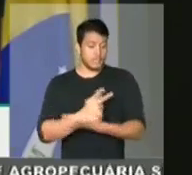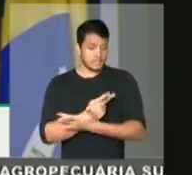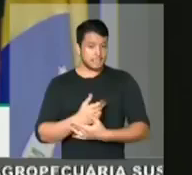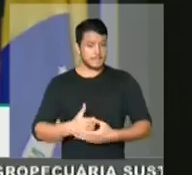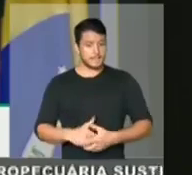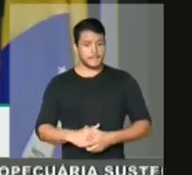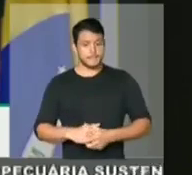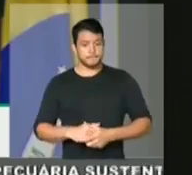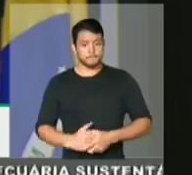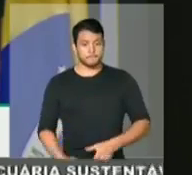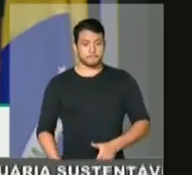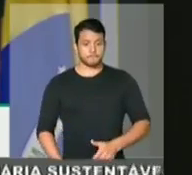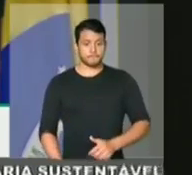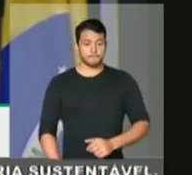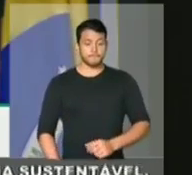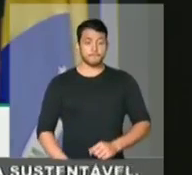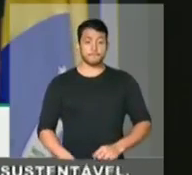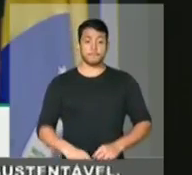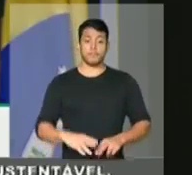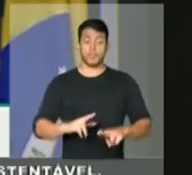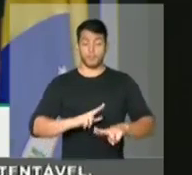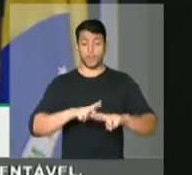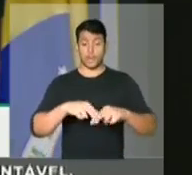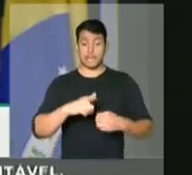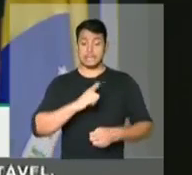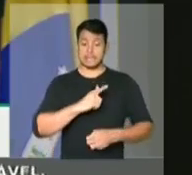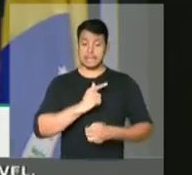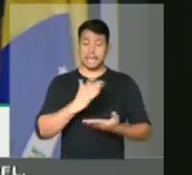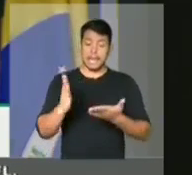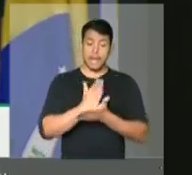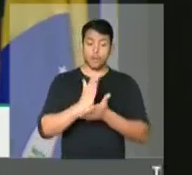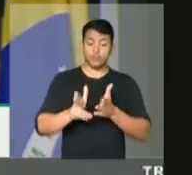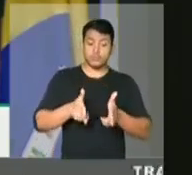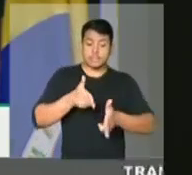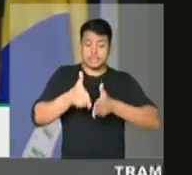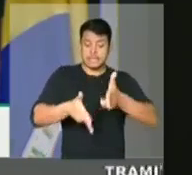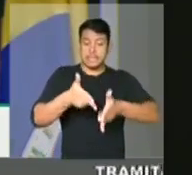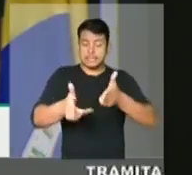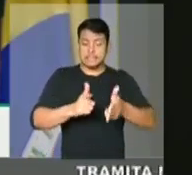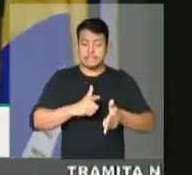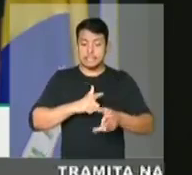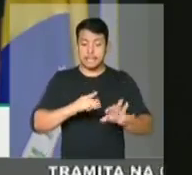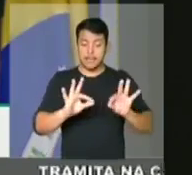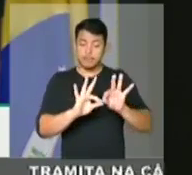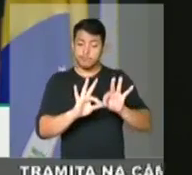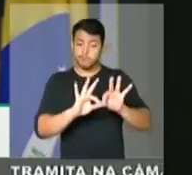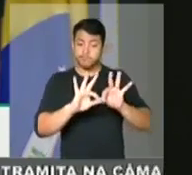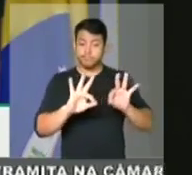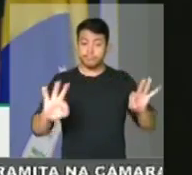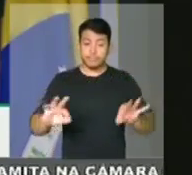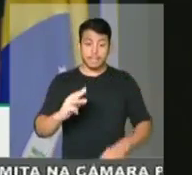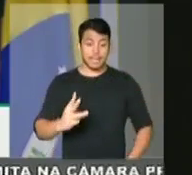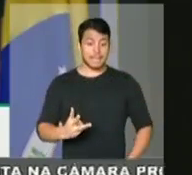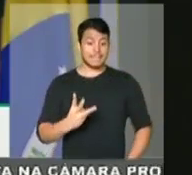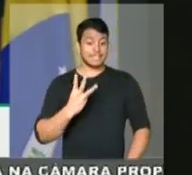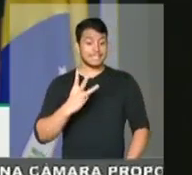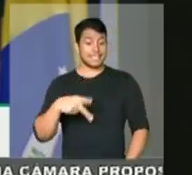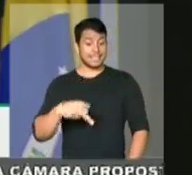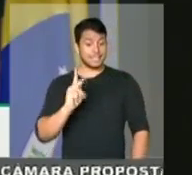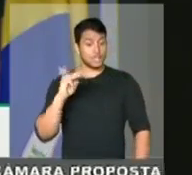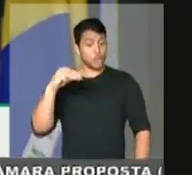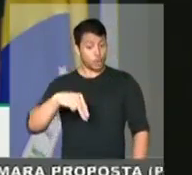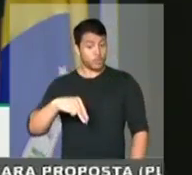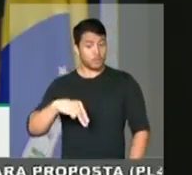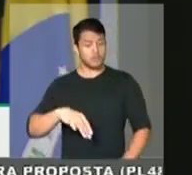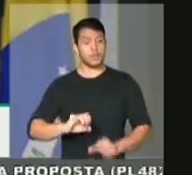possuem mais 3 quilômetros de extensão da locomotiva até o último vagão, o que torna o impacto